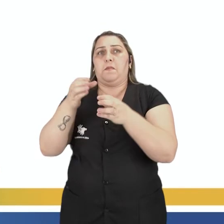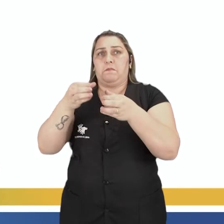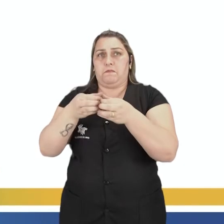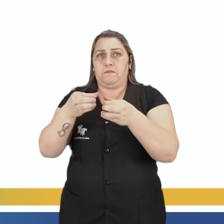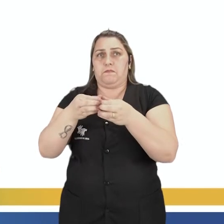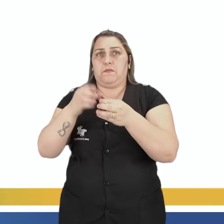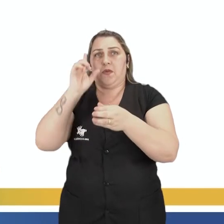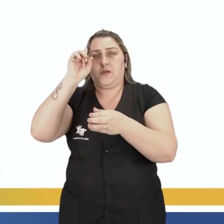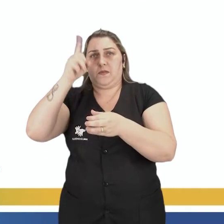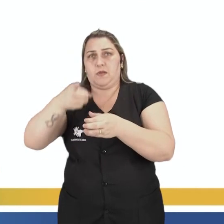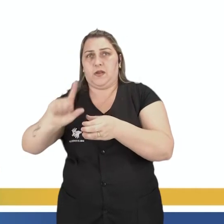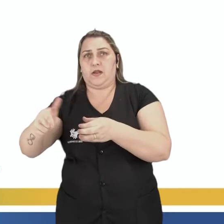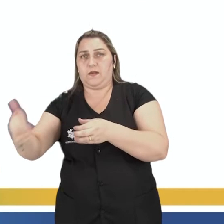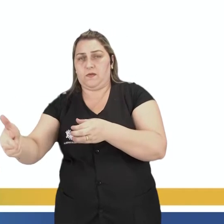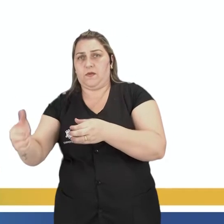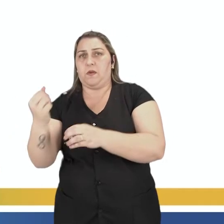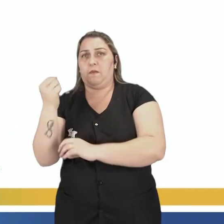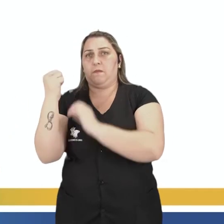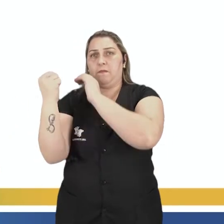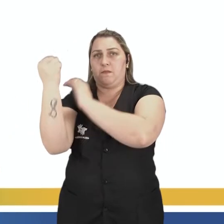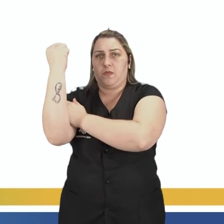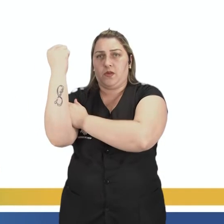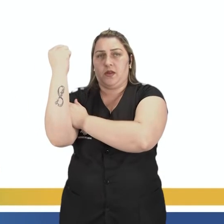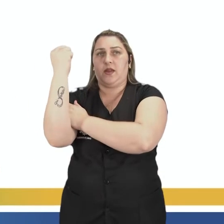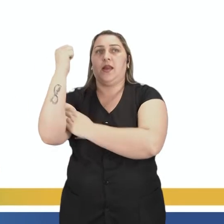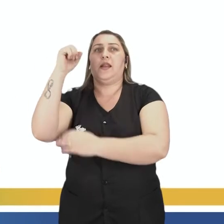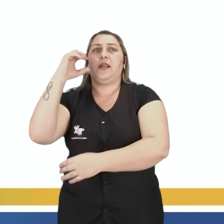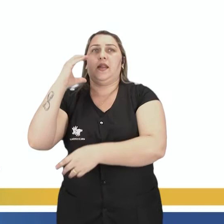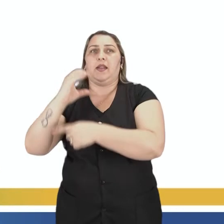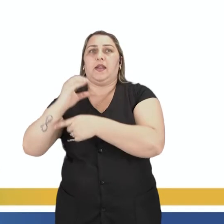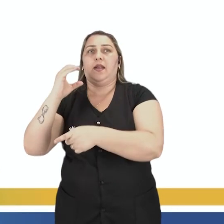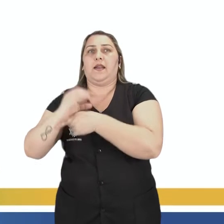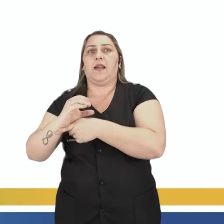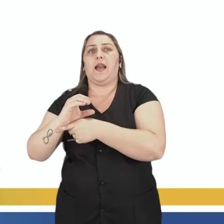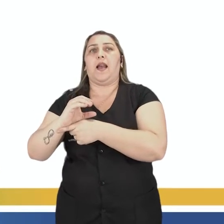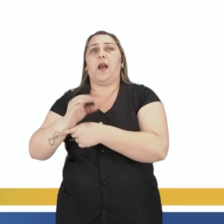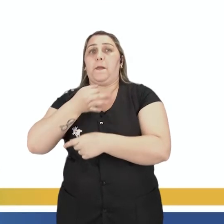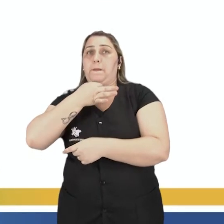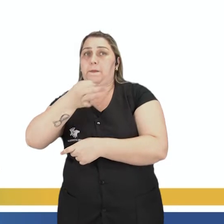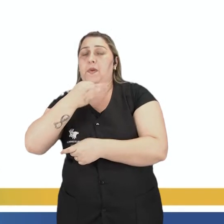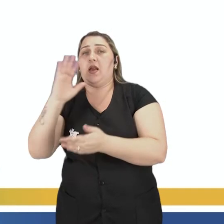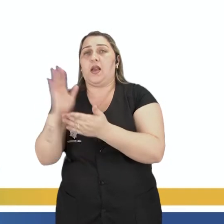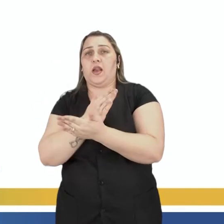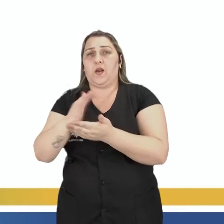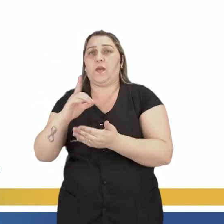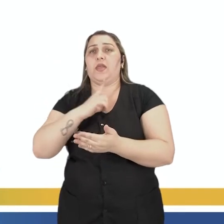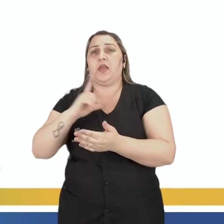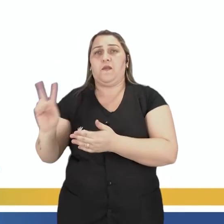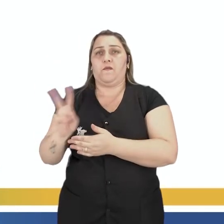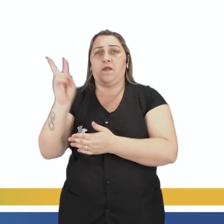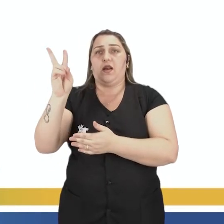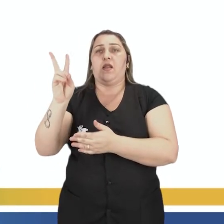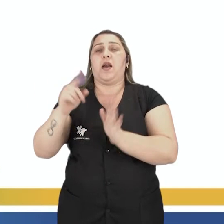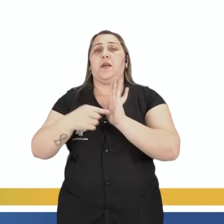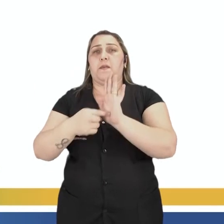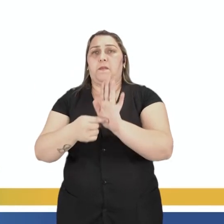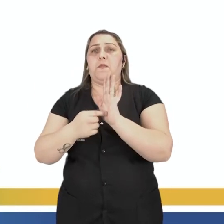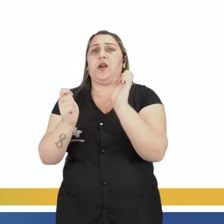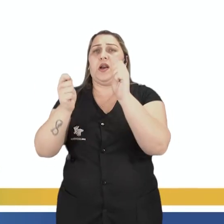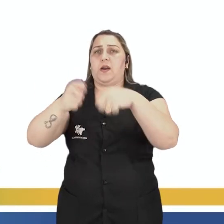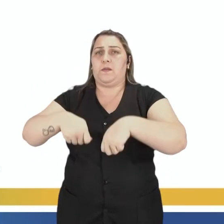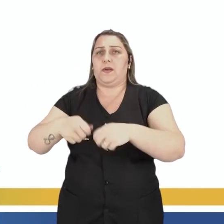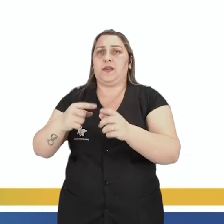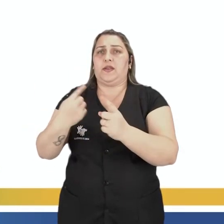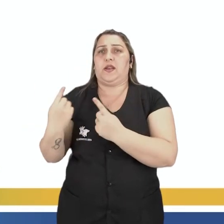grupo comanda a outra, exercendo o poder. Letra C, a opinião de alguns tem valor e demonstra a